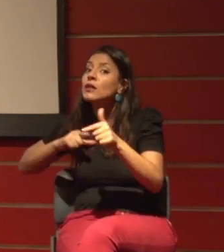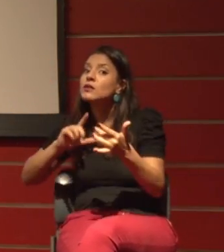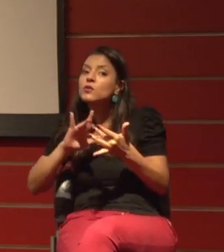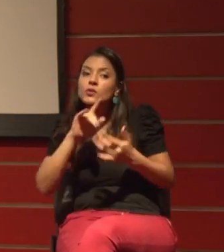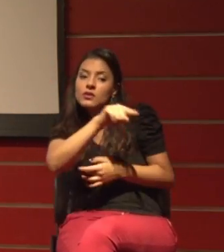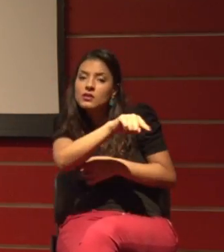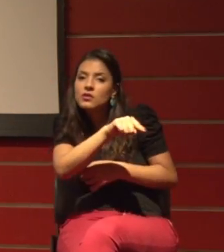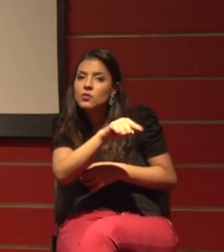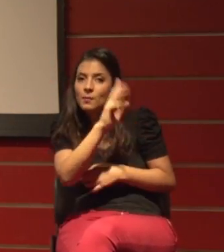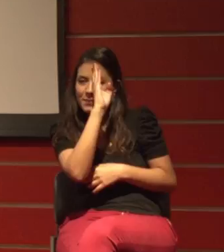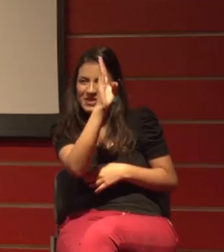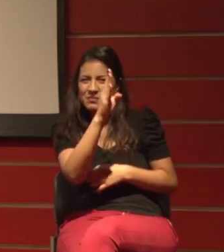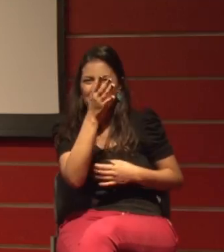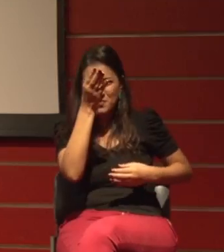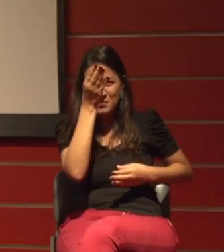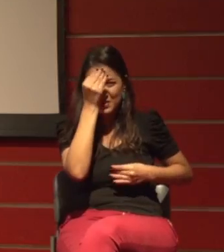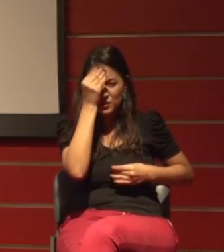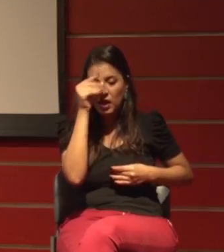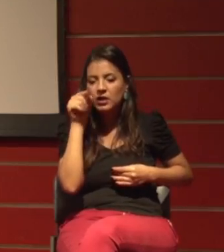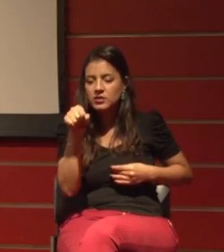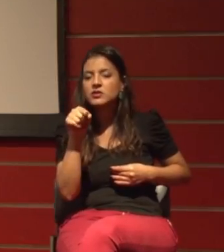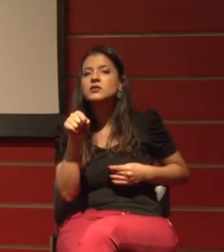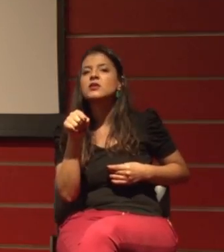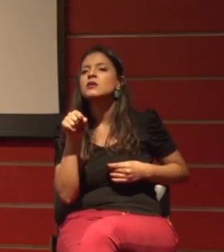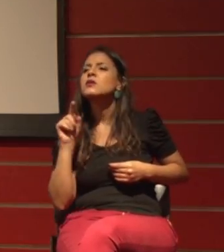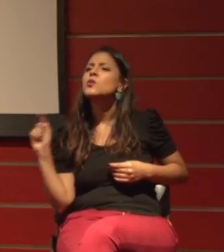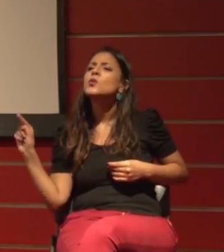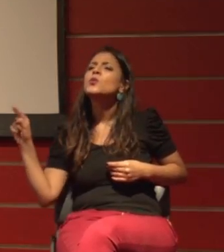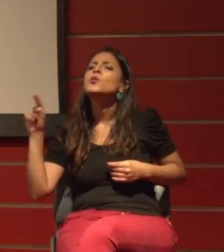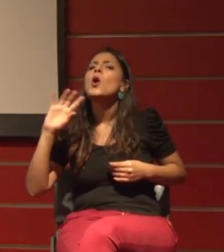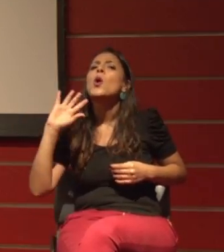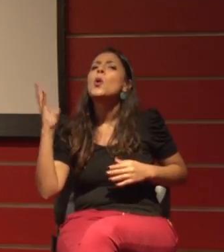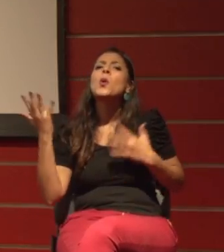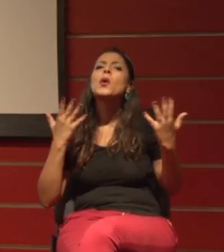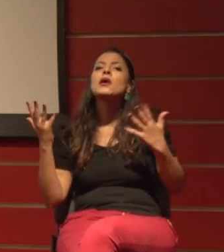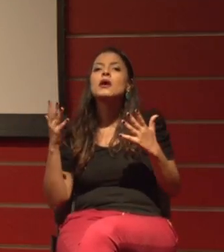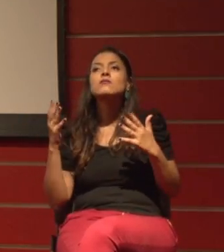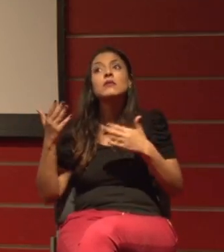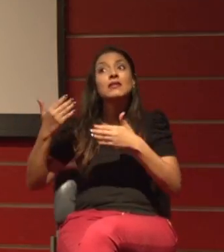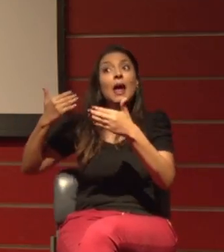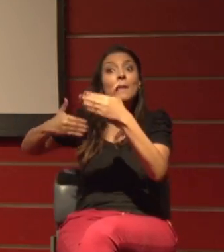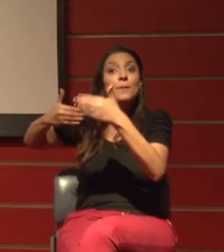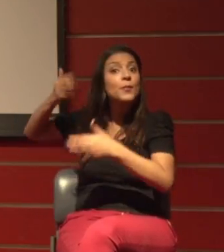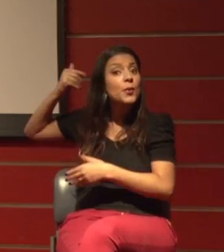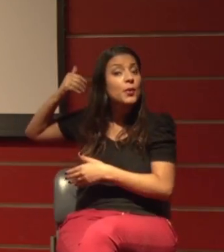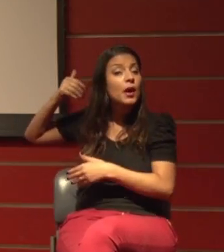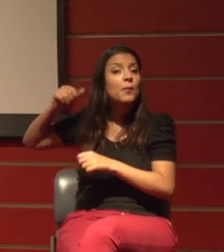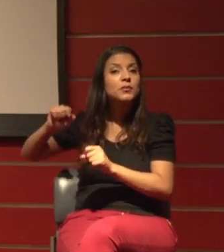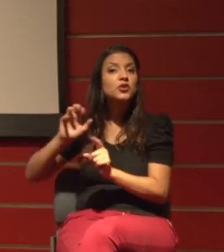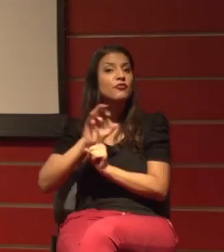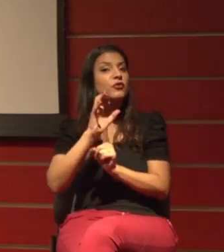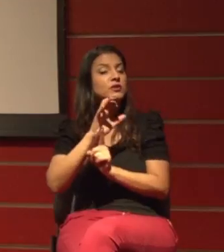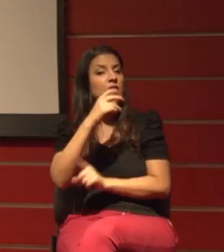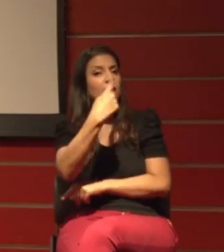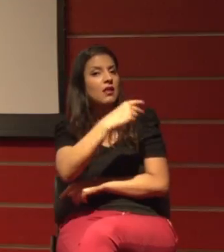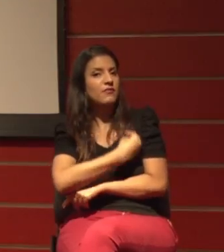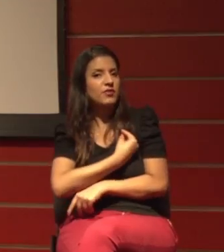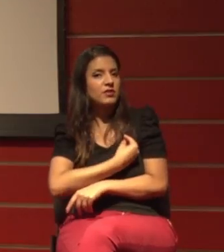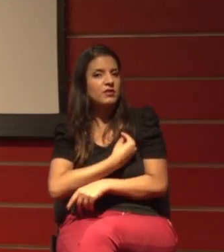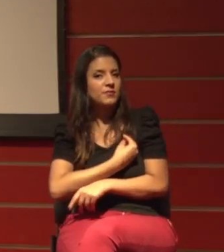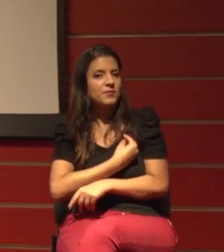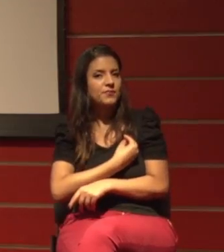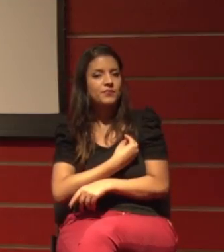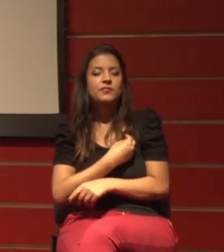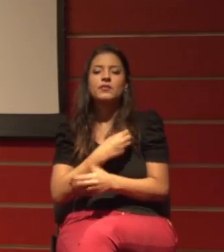principal eh o que acontecia na vida deles naquela época que poderiam influenciar a vida dela e vice--versa e numa terceira